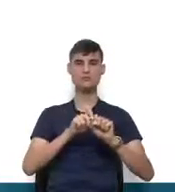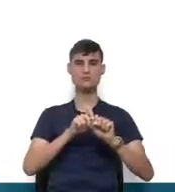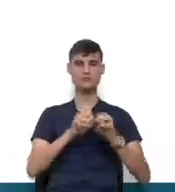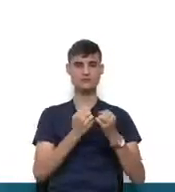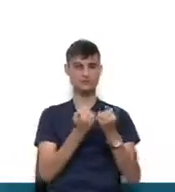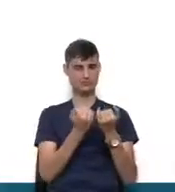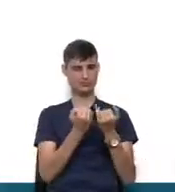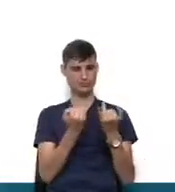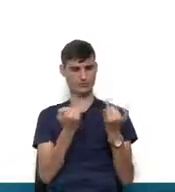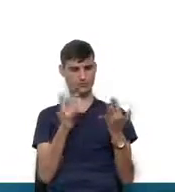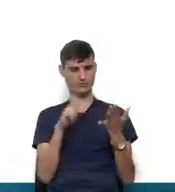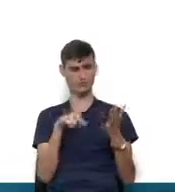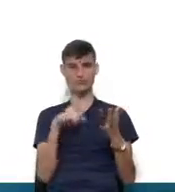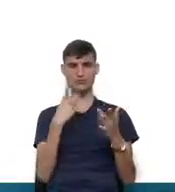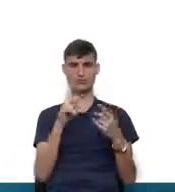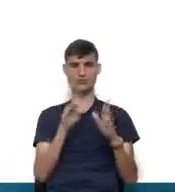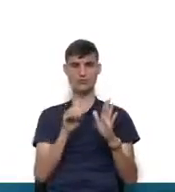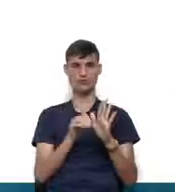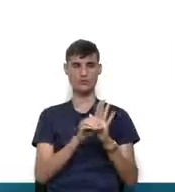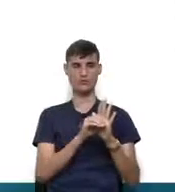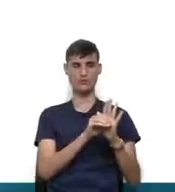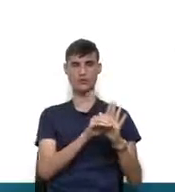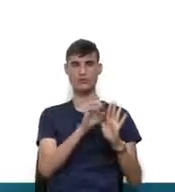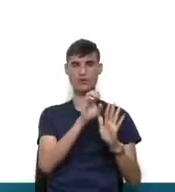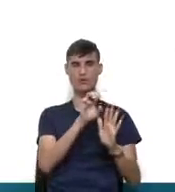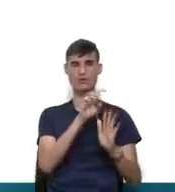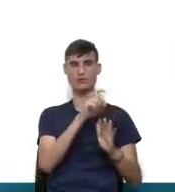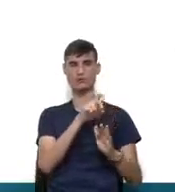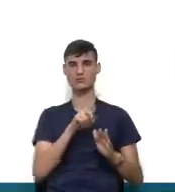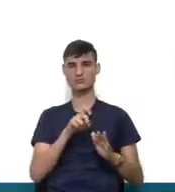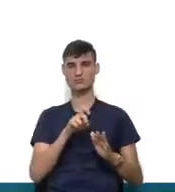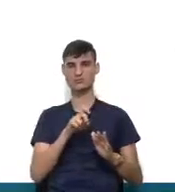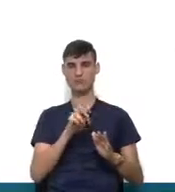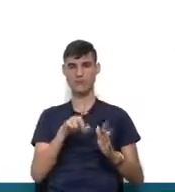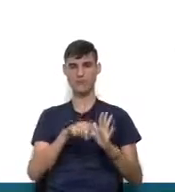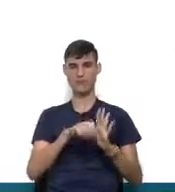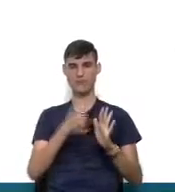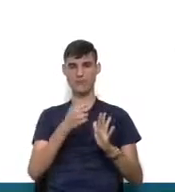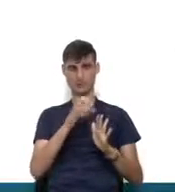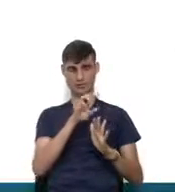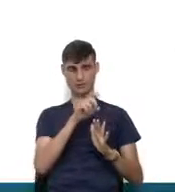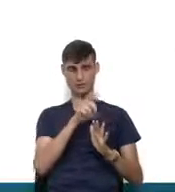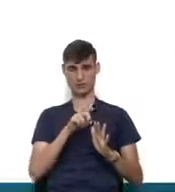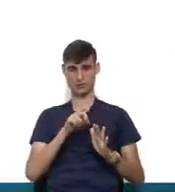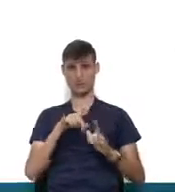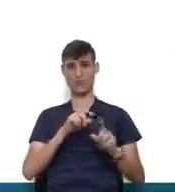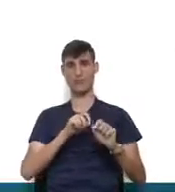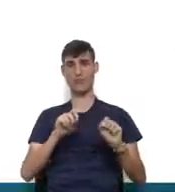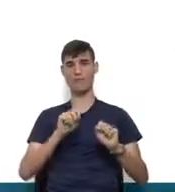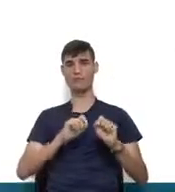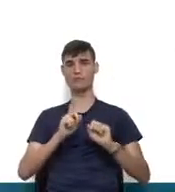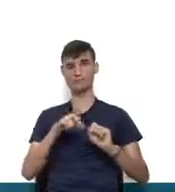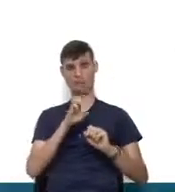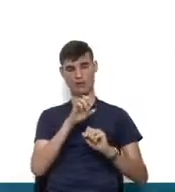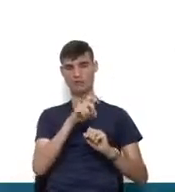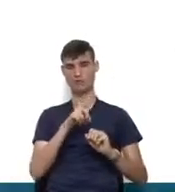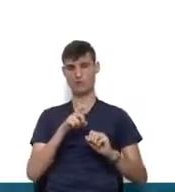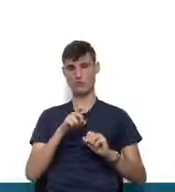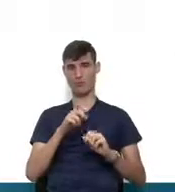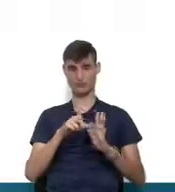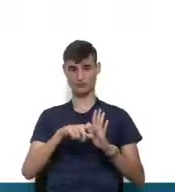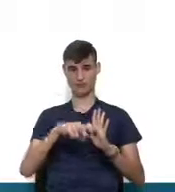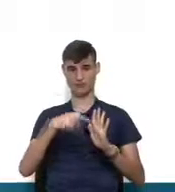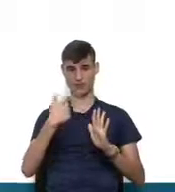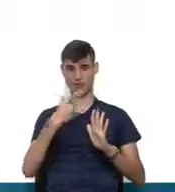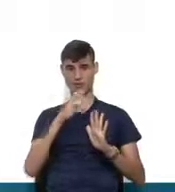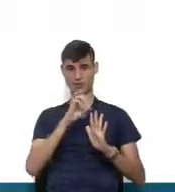Quanto é a minha derivada primeira de e de x? Derivada de e de x, e de x. Derivada